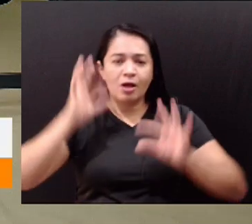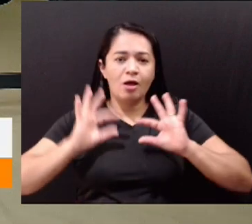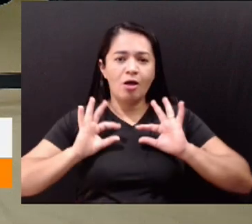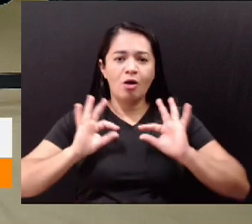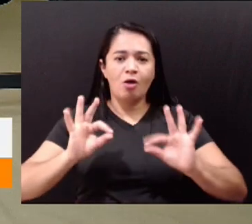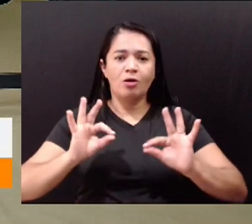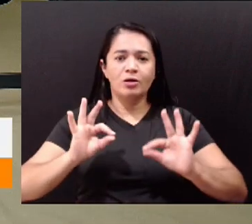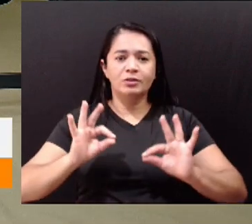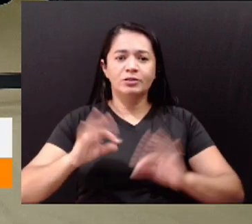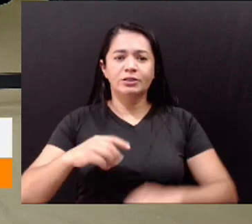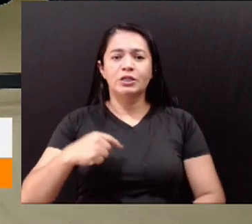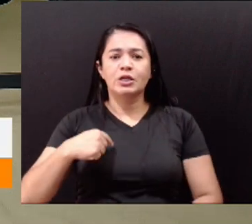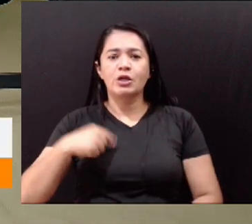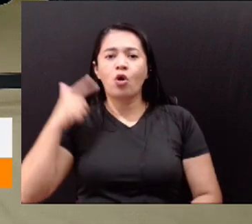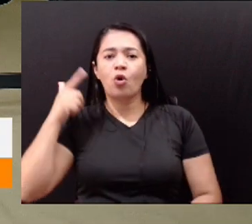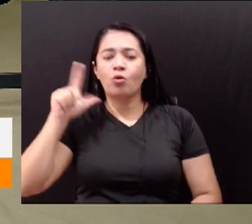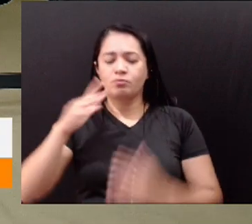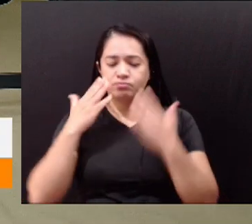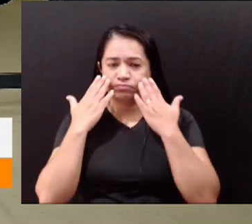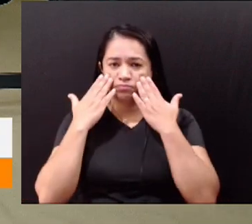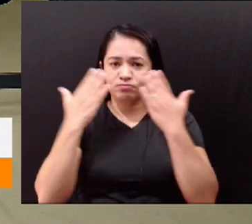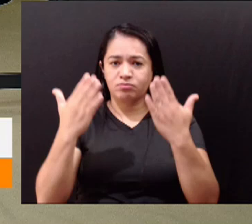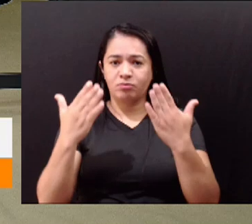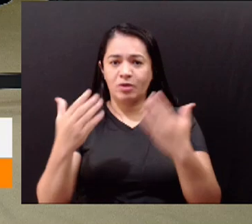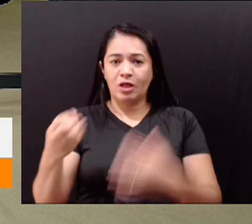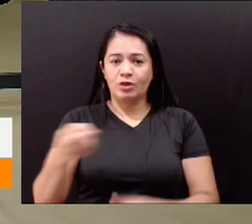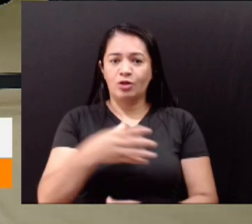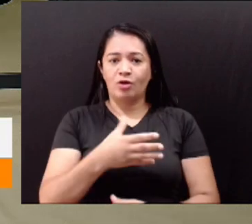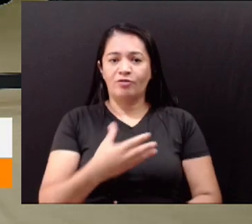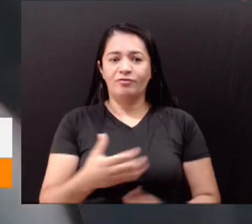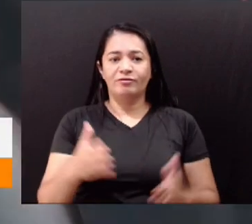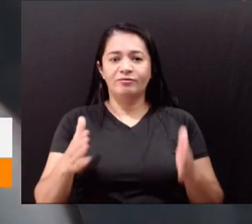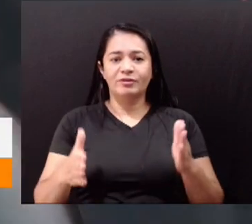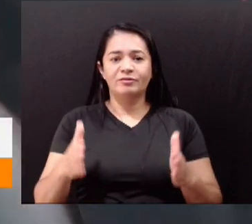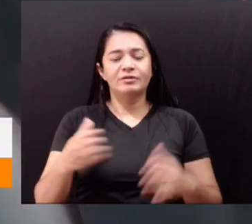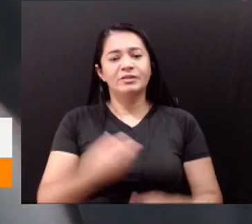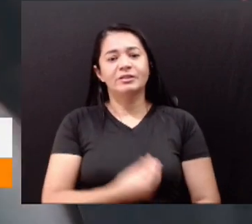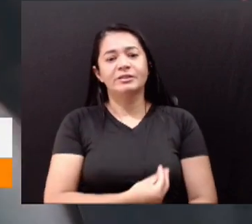encarar essa nova fase? Olha,